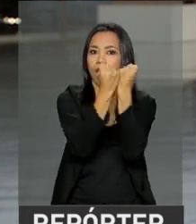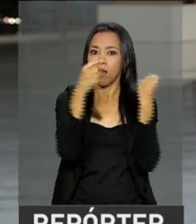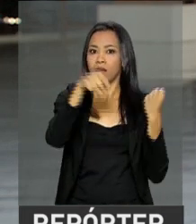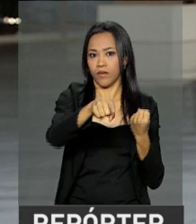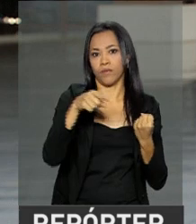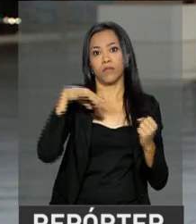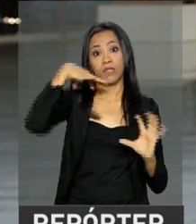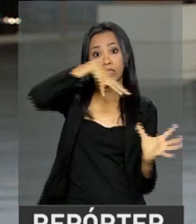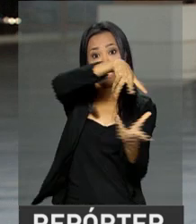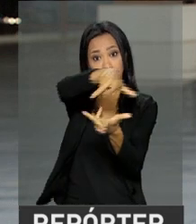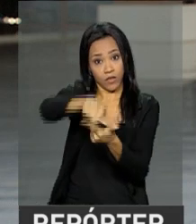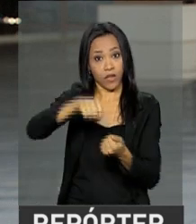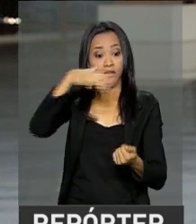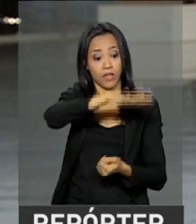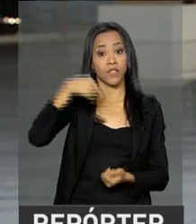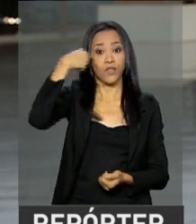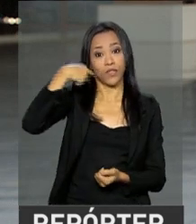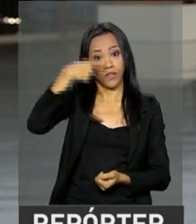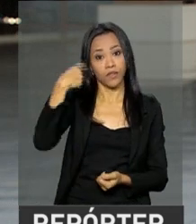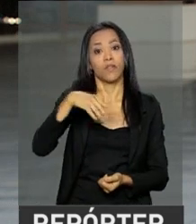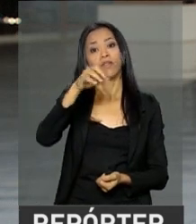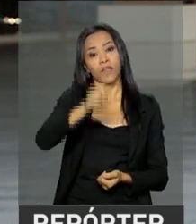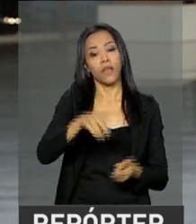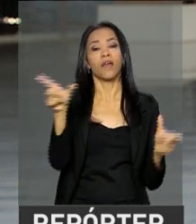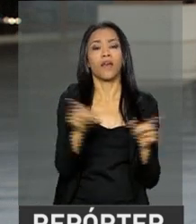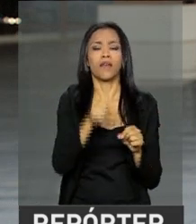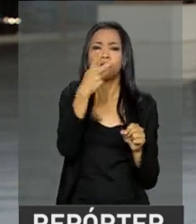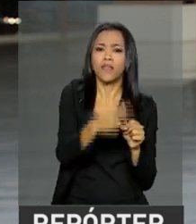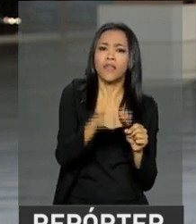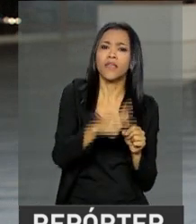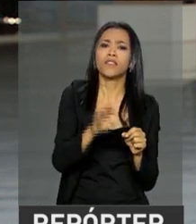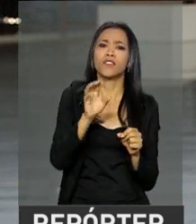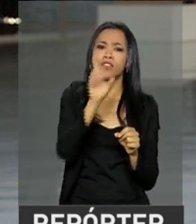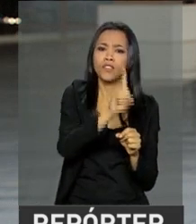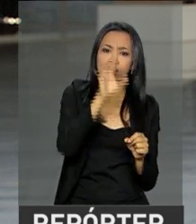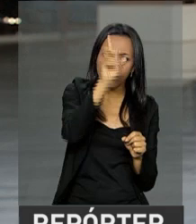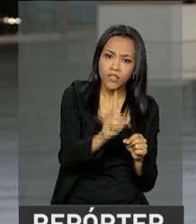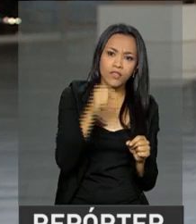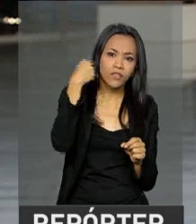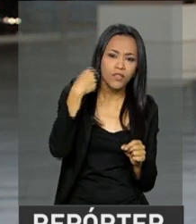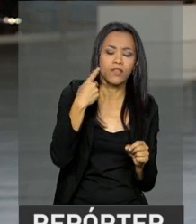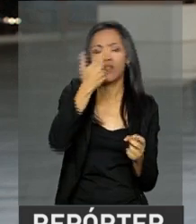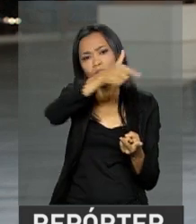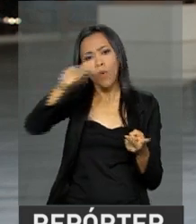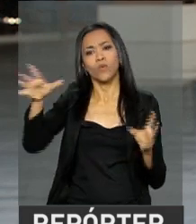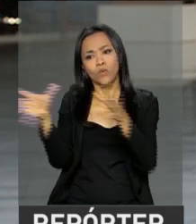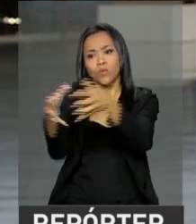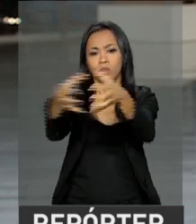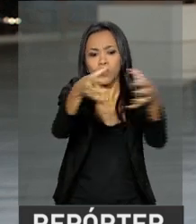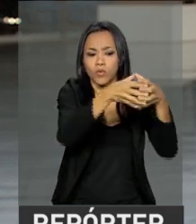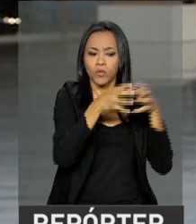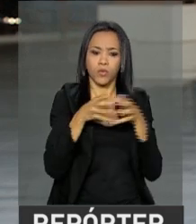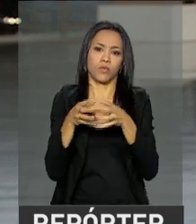administração pública promovido pelo idp o Instituto Brasiliense de direito público junto a outras instituições junto com